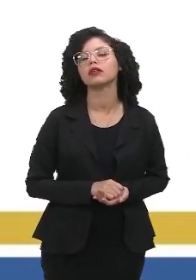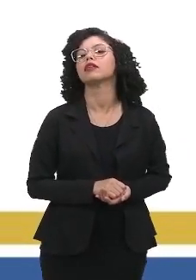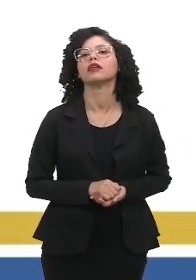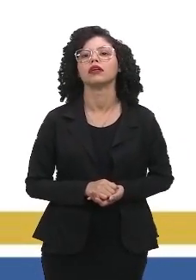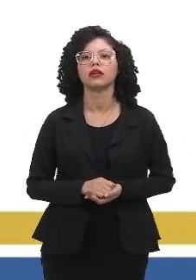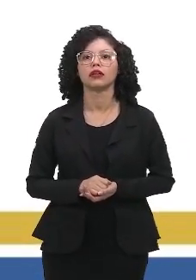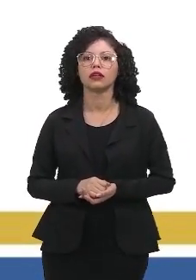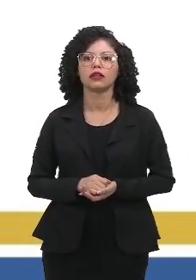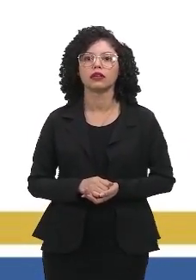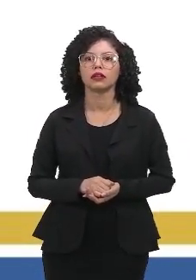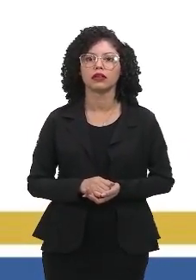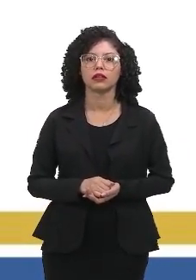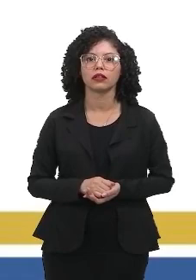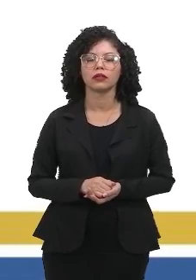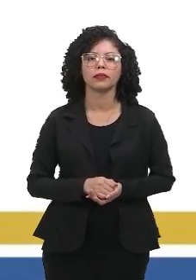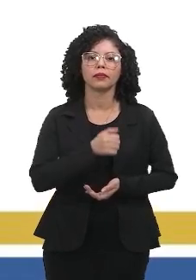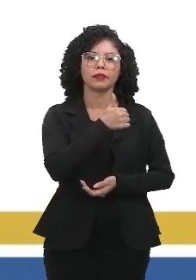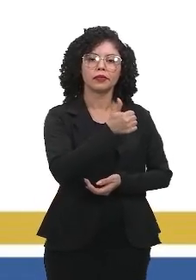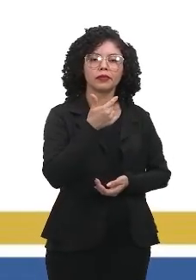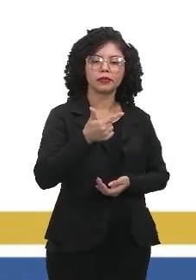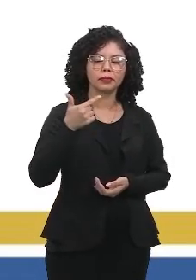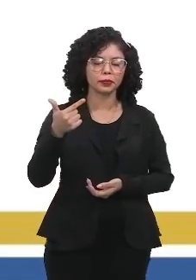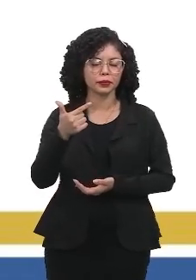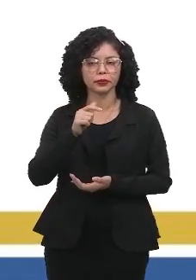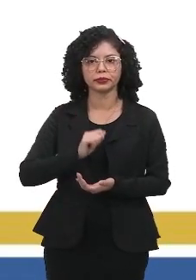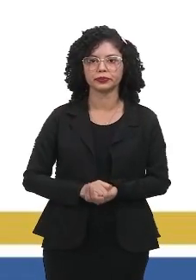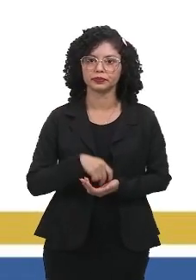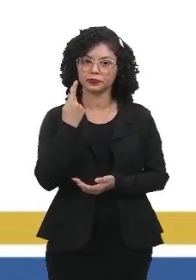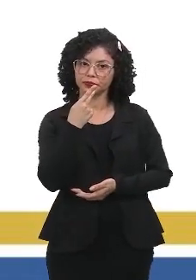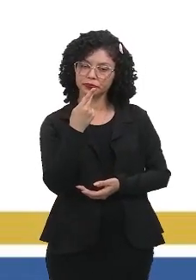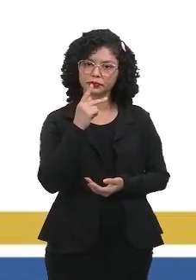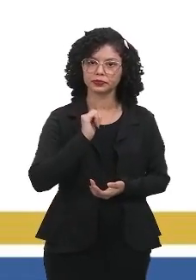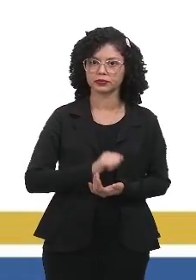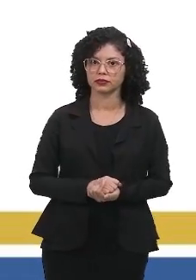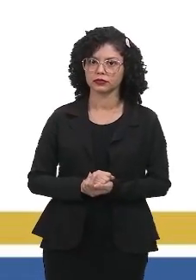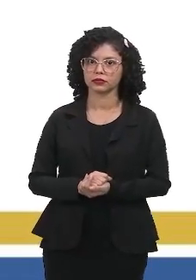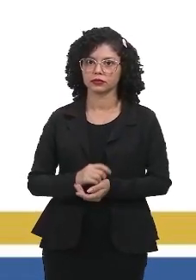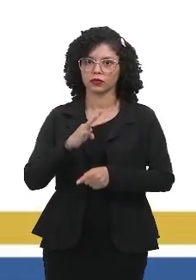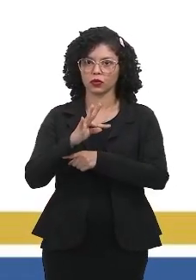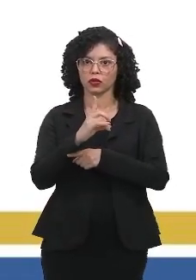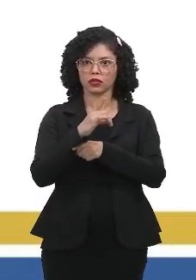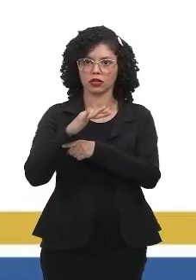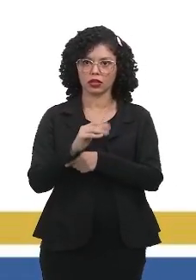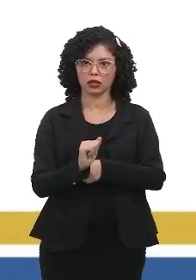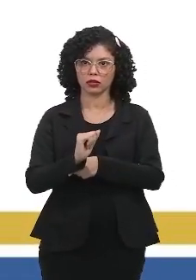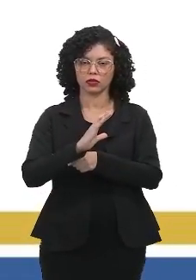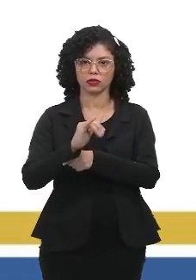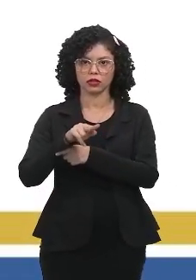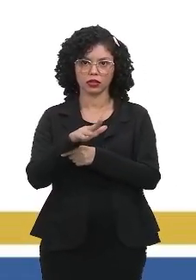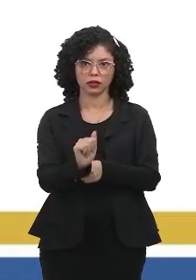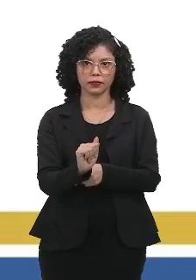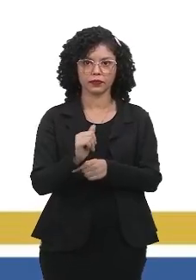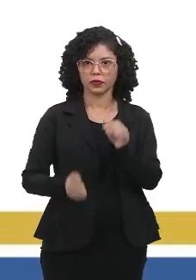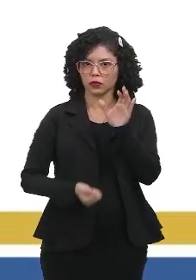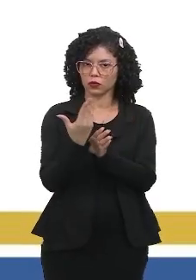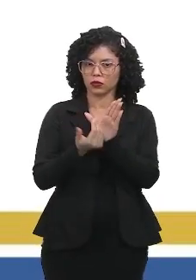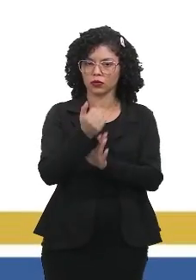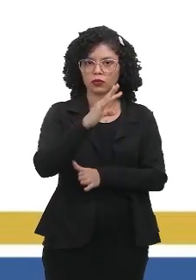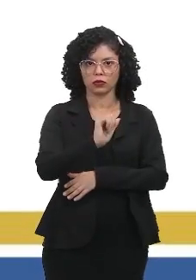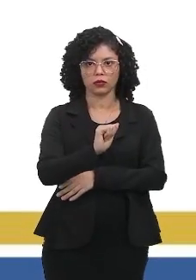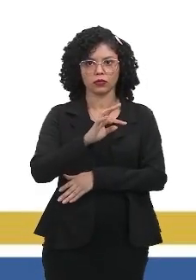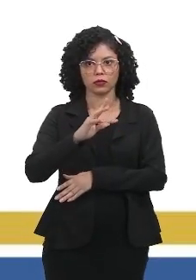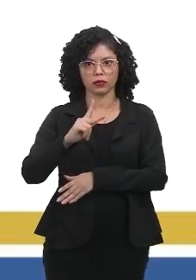a questão lá questão 122 diz assim toxicidade do cianeto a produção de